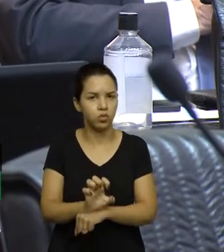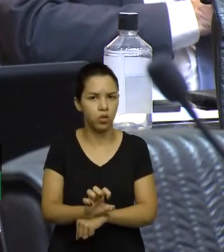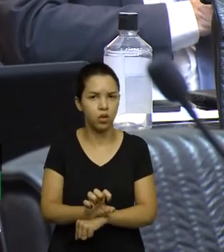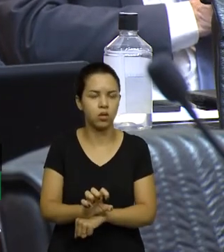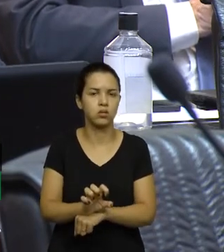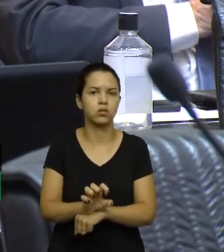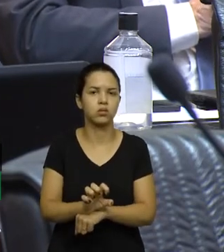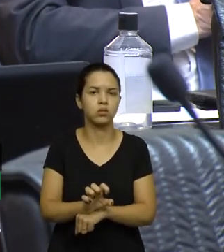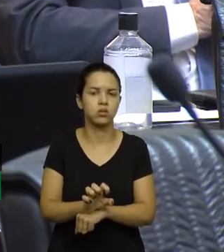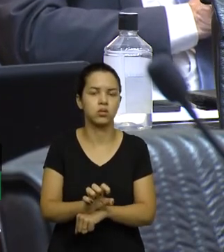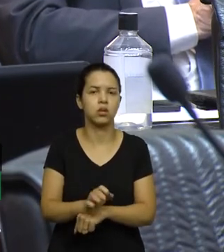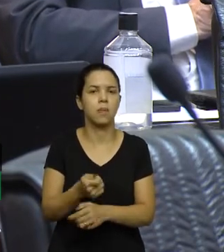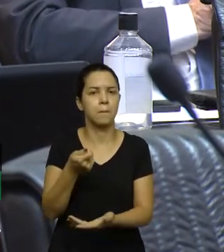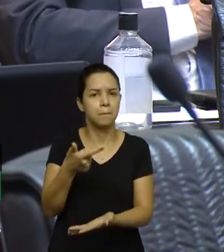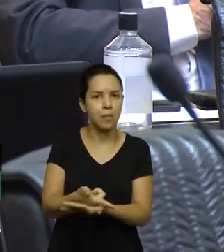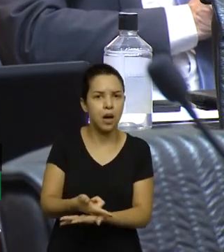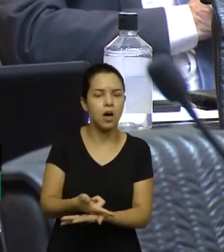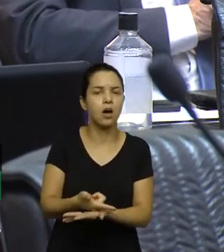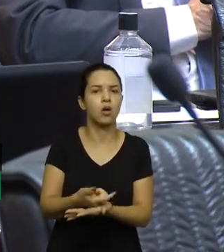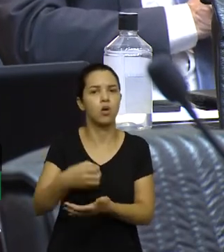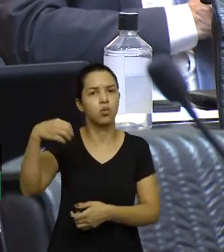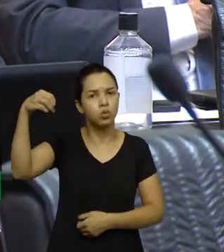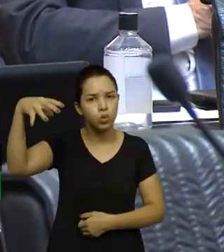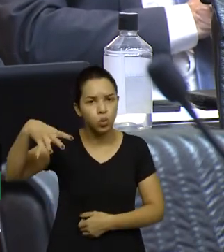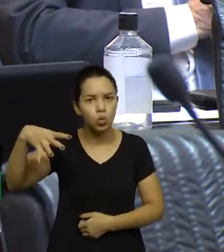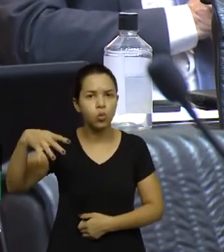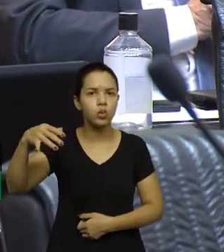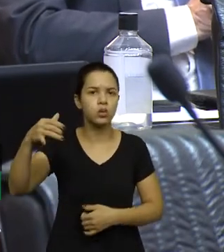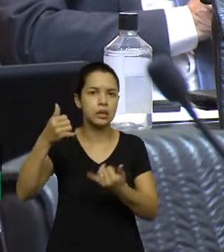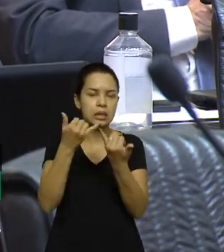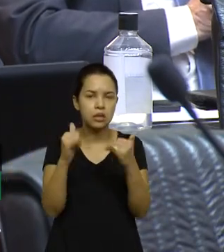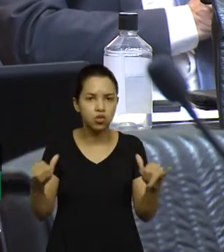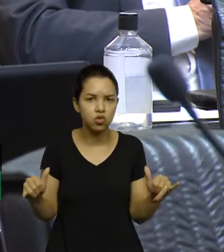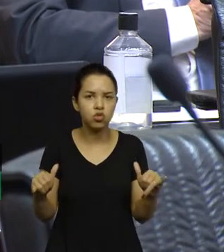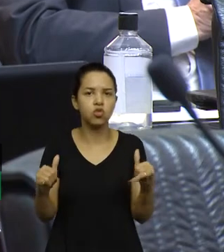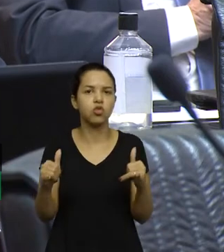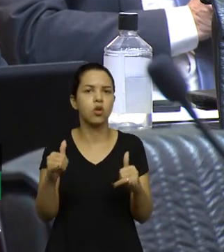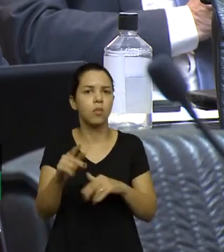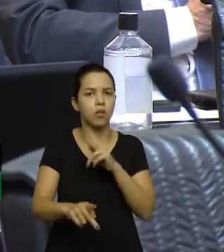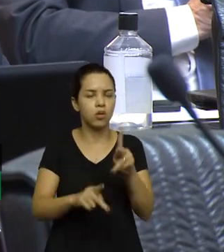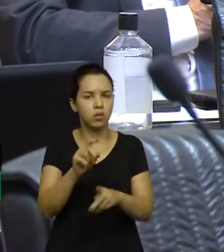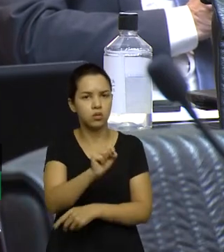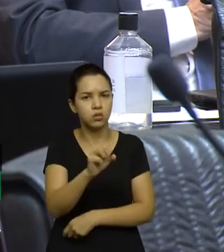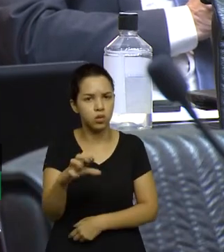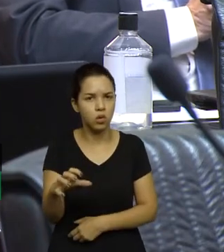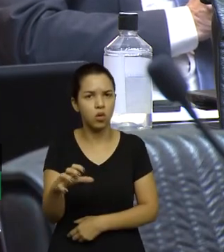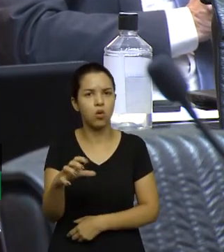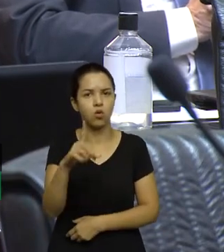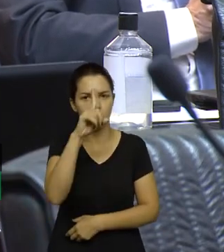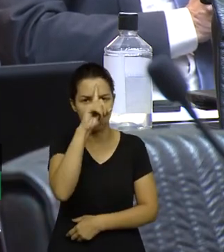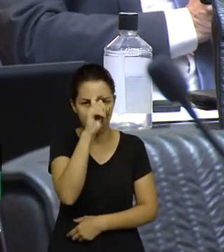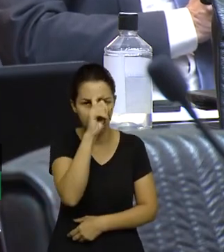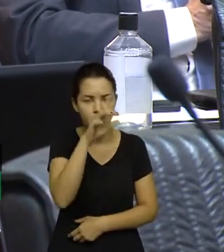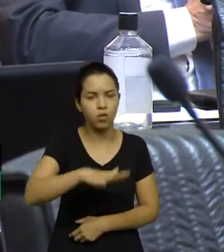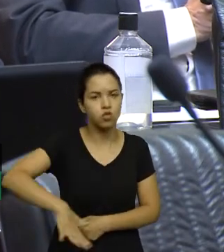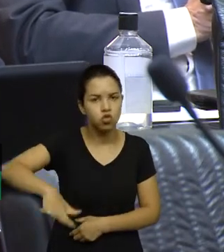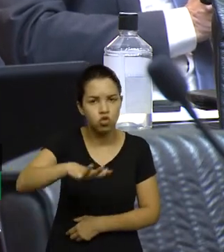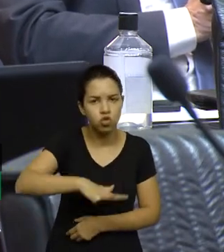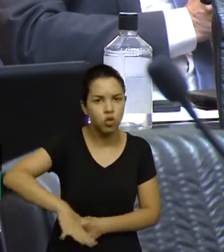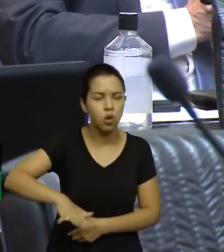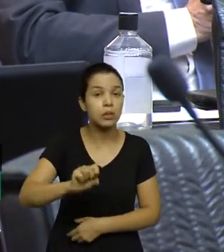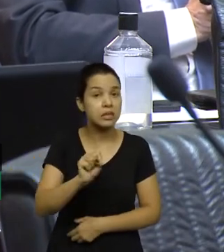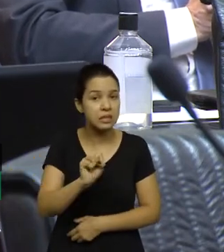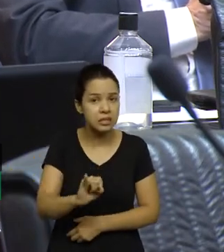são pagos nas contas de luz, de energia elétrica, pelos catarinenses, os hospitais da sua região. Se não